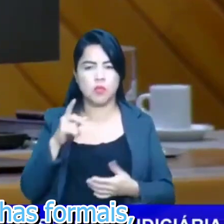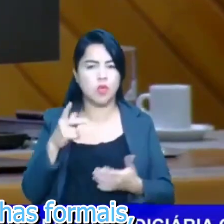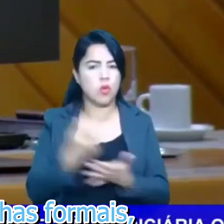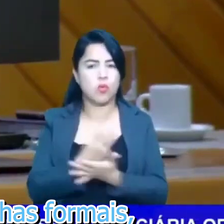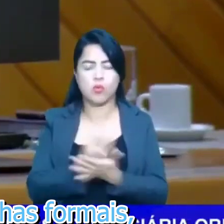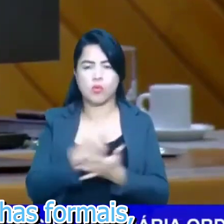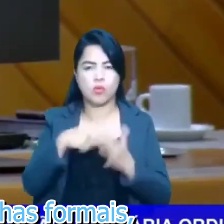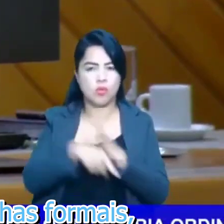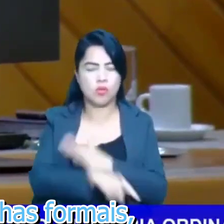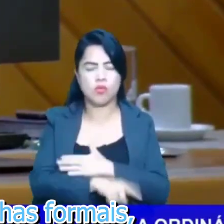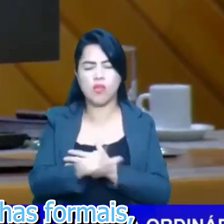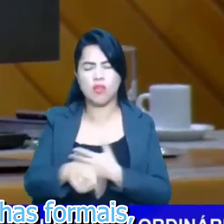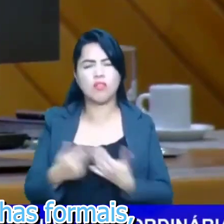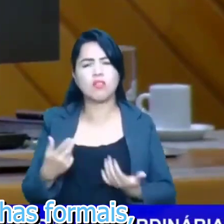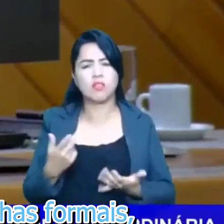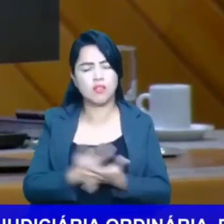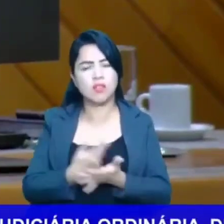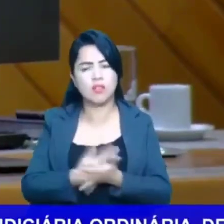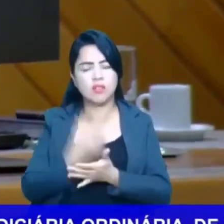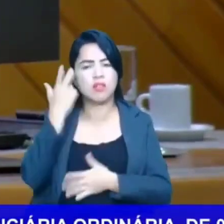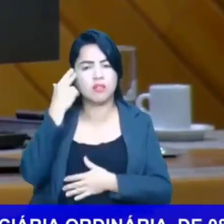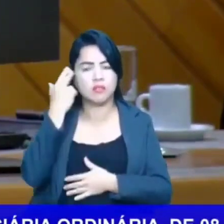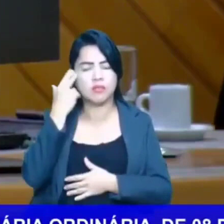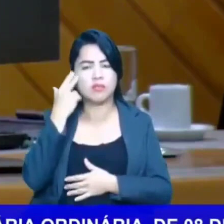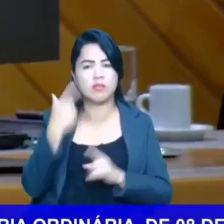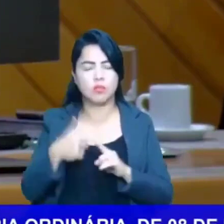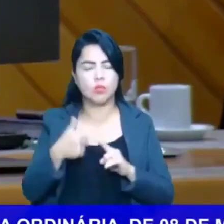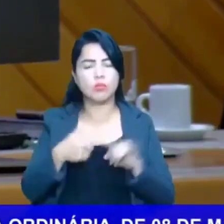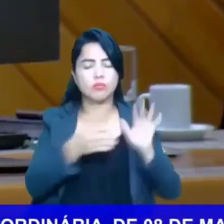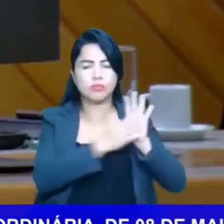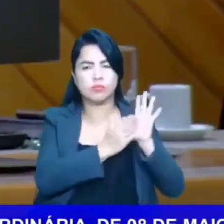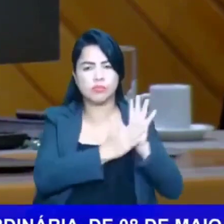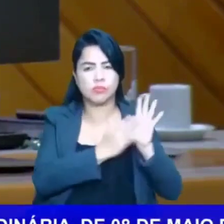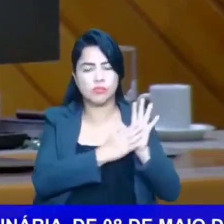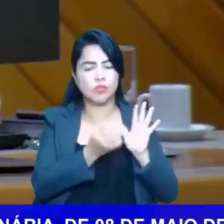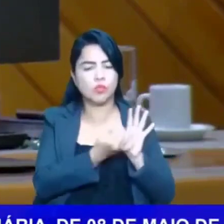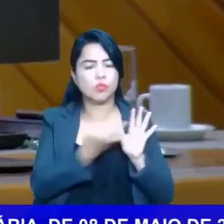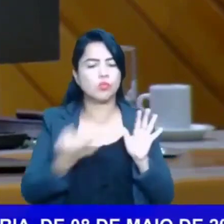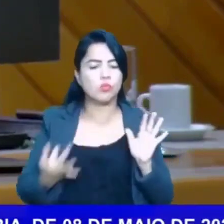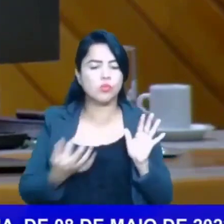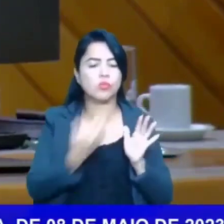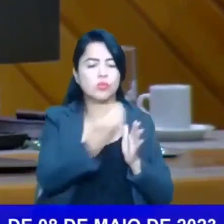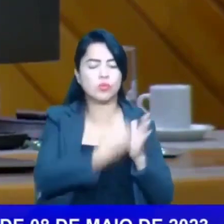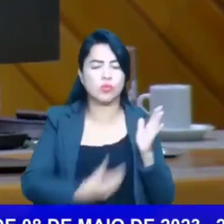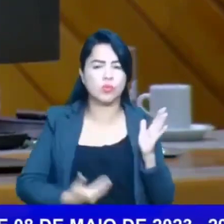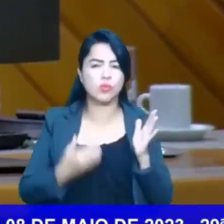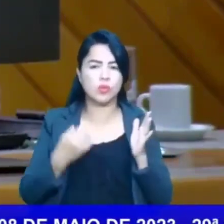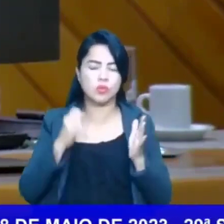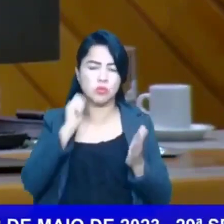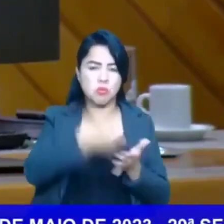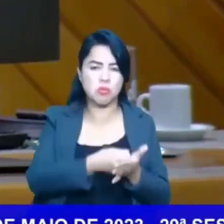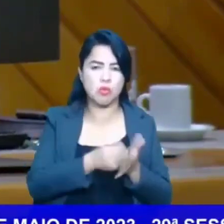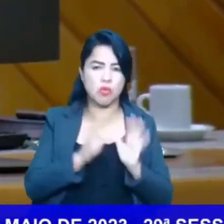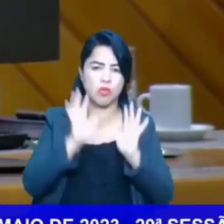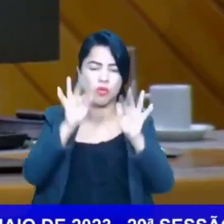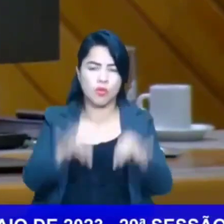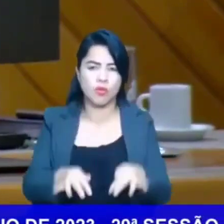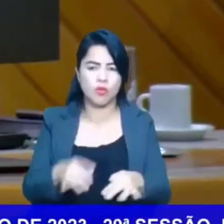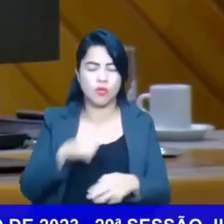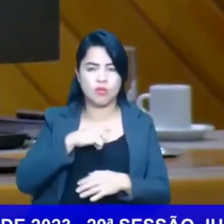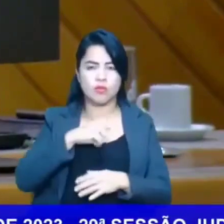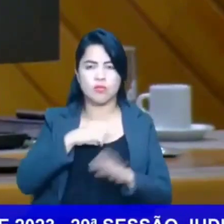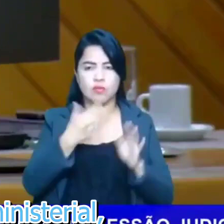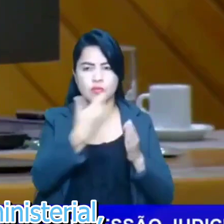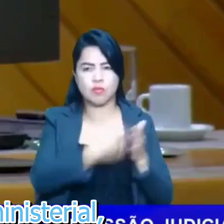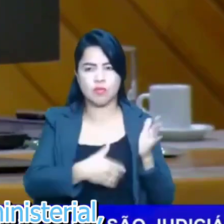são falhas formais, sendo que foi feita a apresentação quando das contas finais, da prestação final. Então, ante